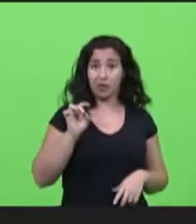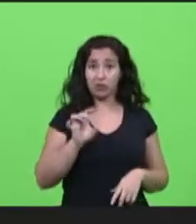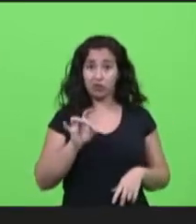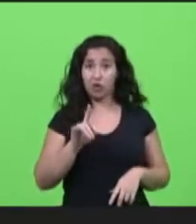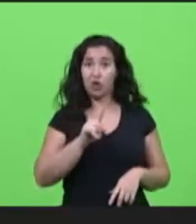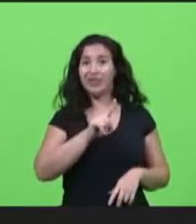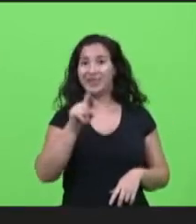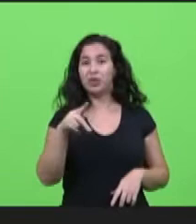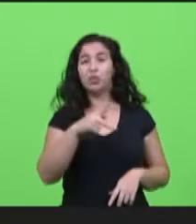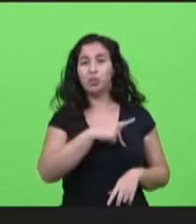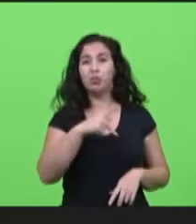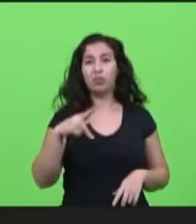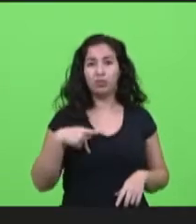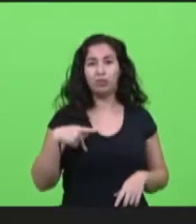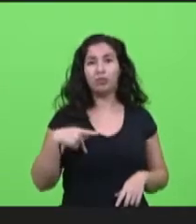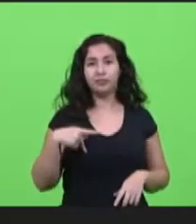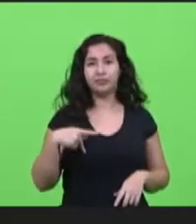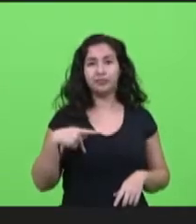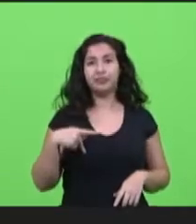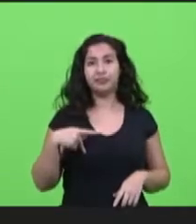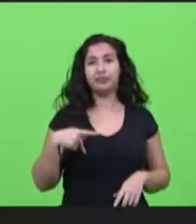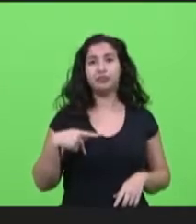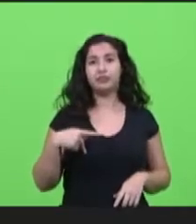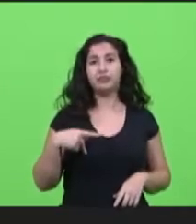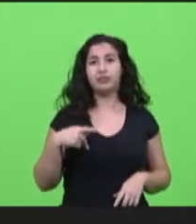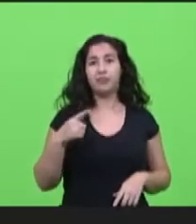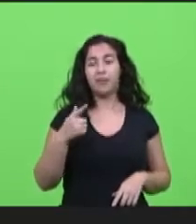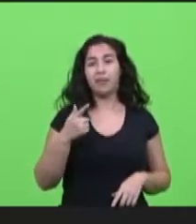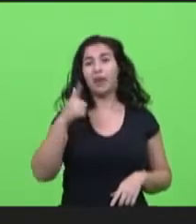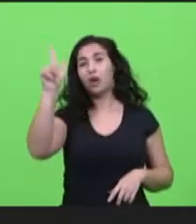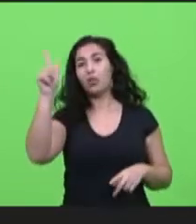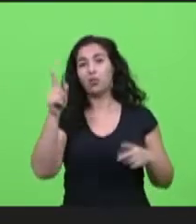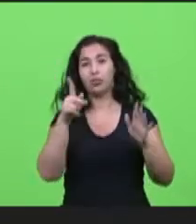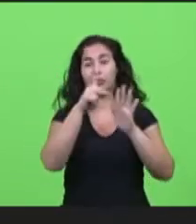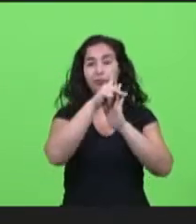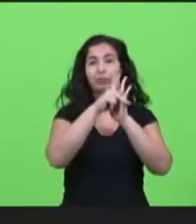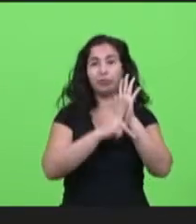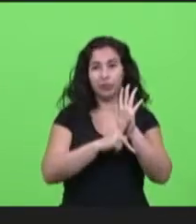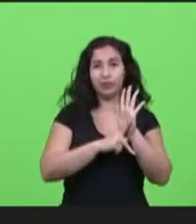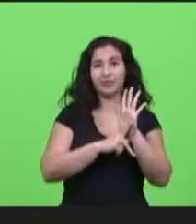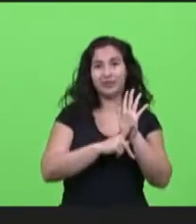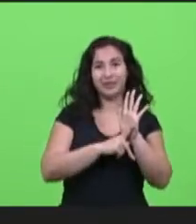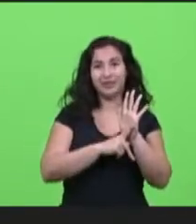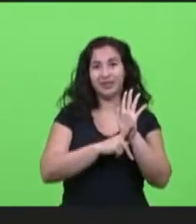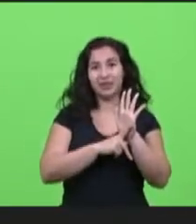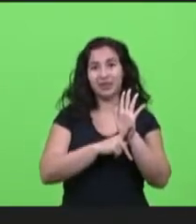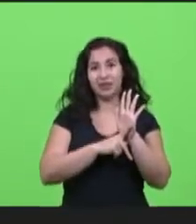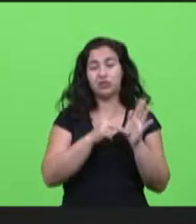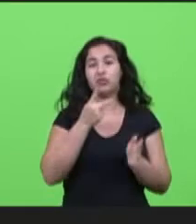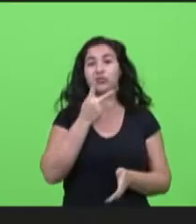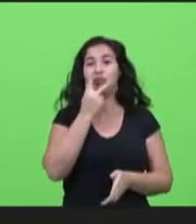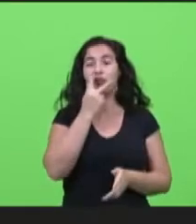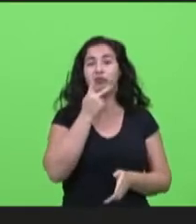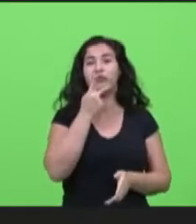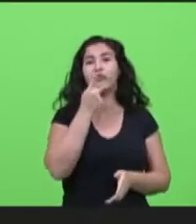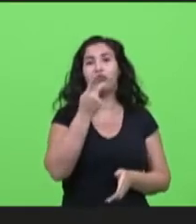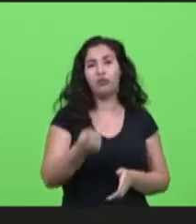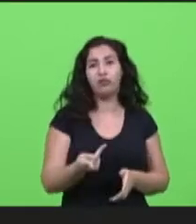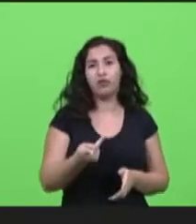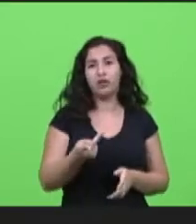público. Por outro lado, no mesmo projeto, o deputado cuidou de garantir